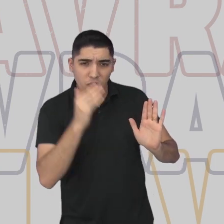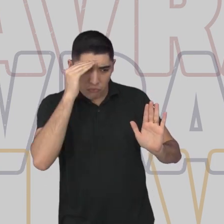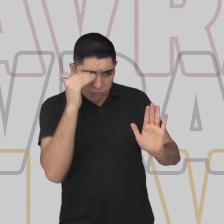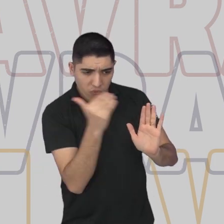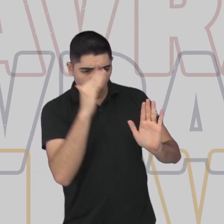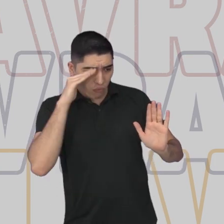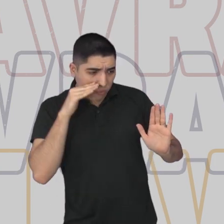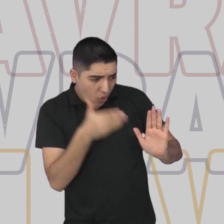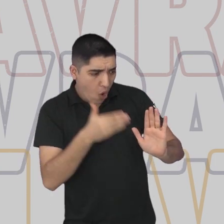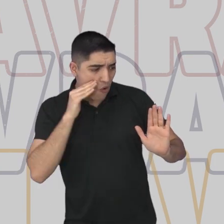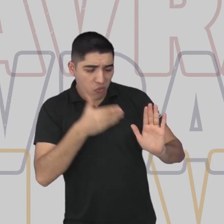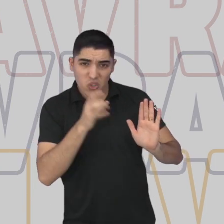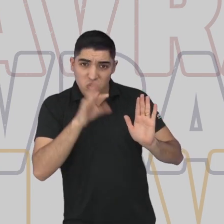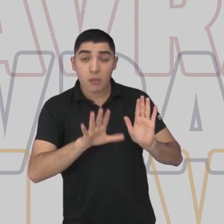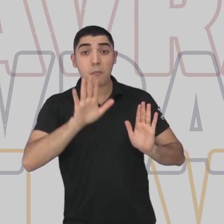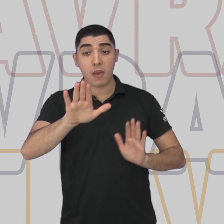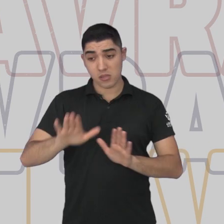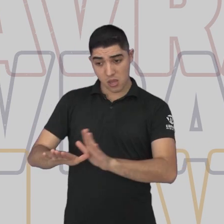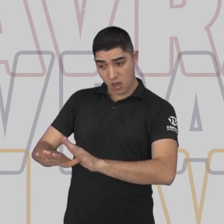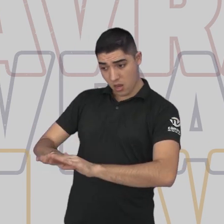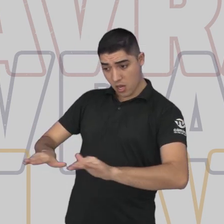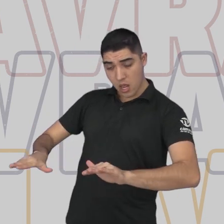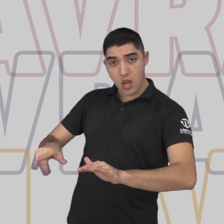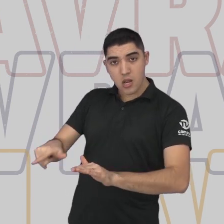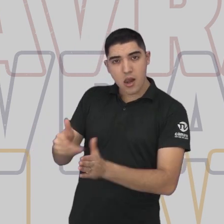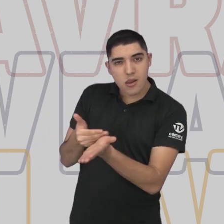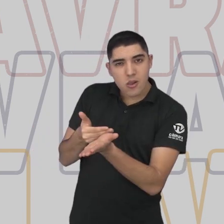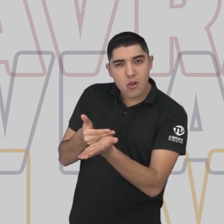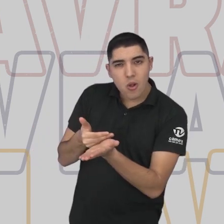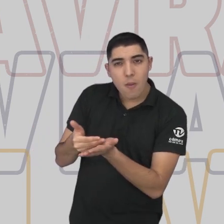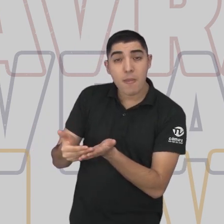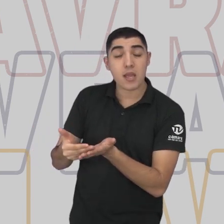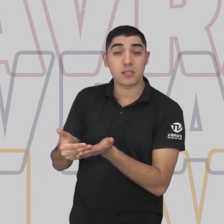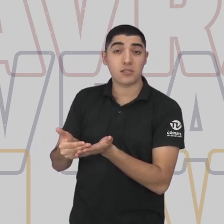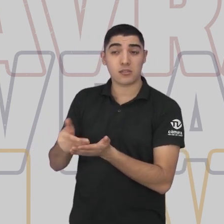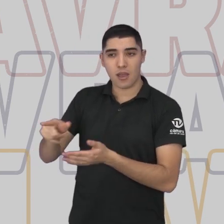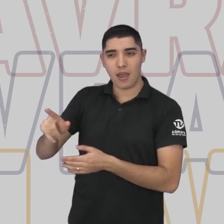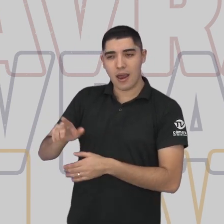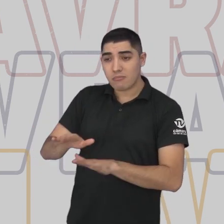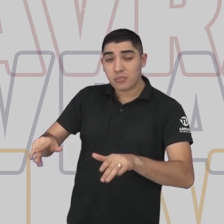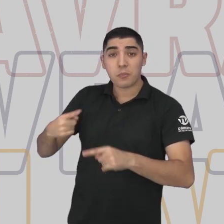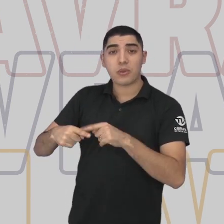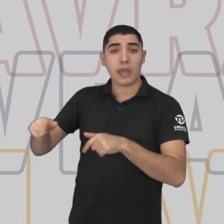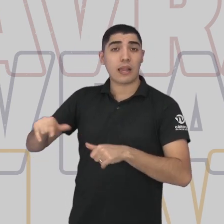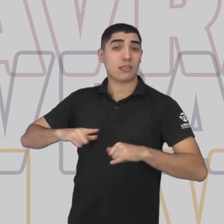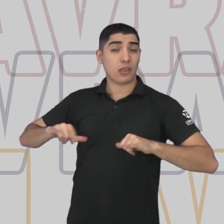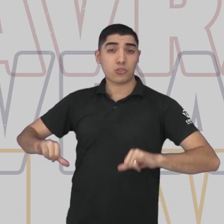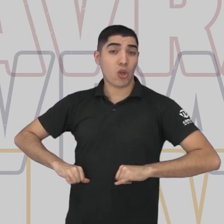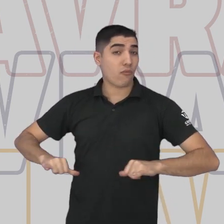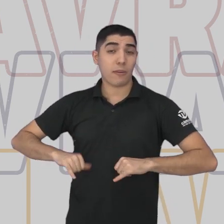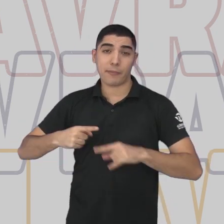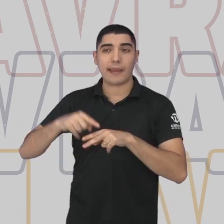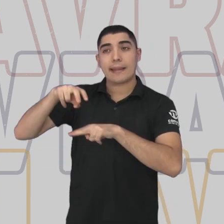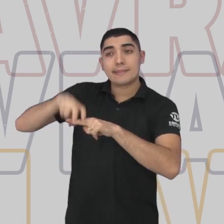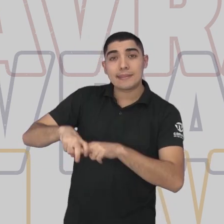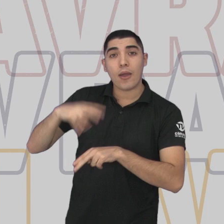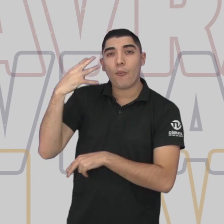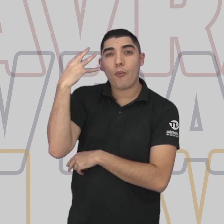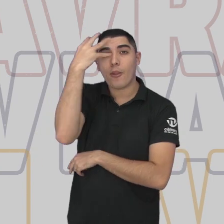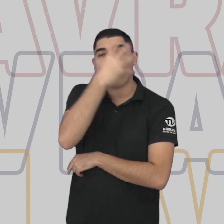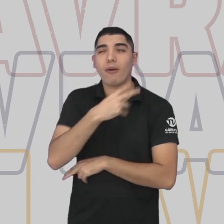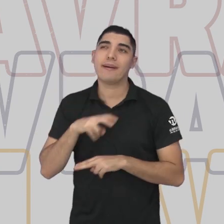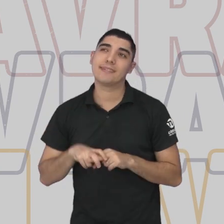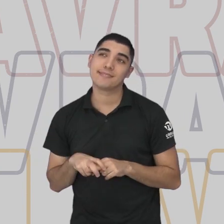assim, principalmente nos primeiros anos, como a criança sofre, porque ela fica sentada 4 horas